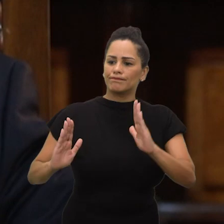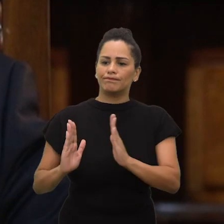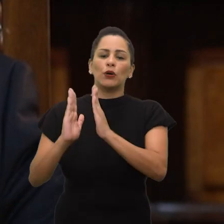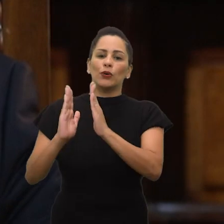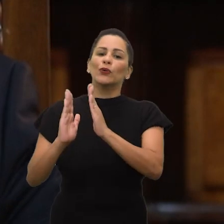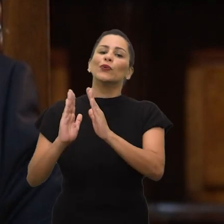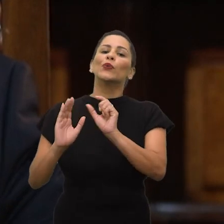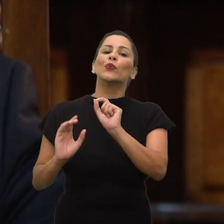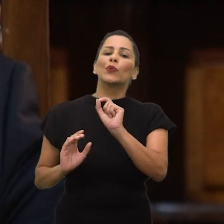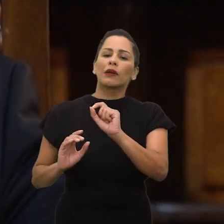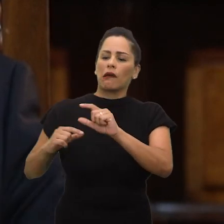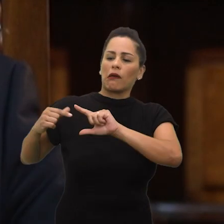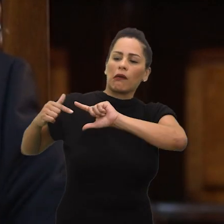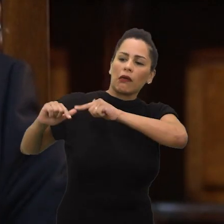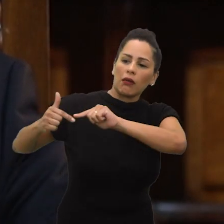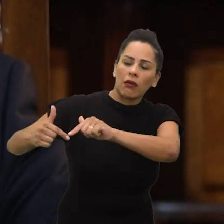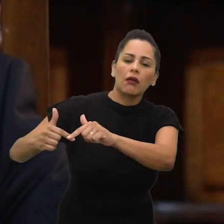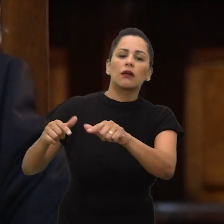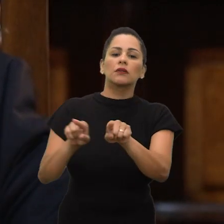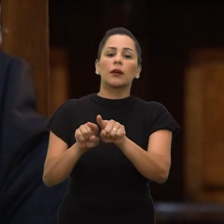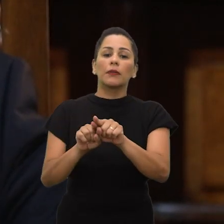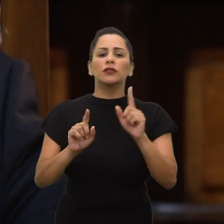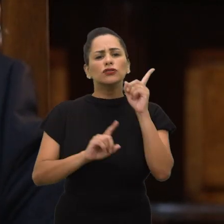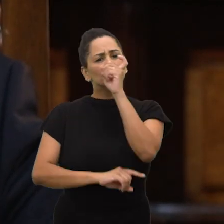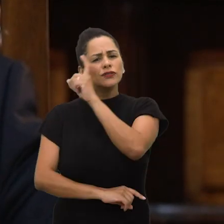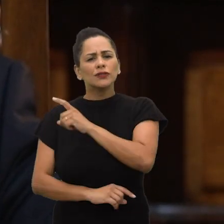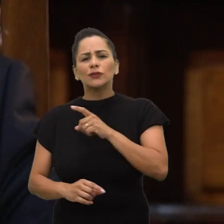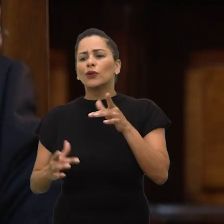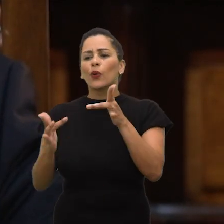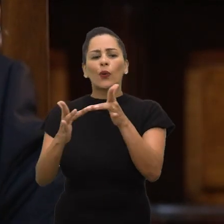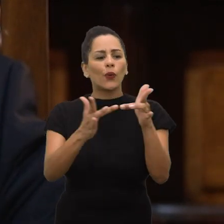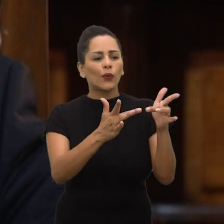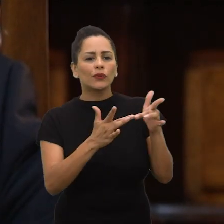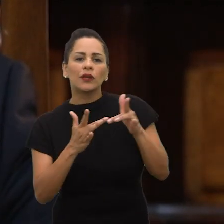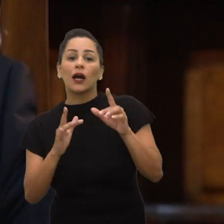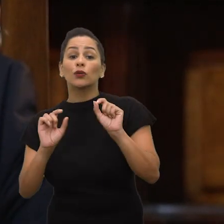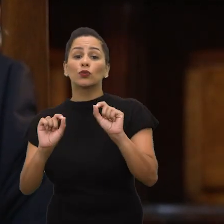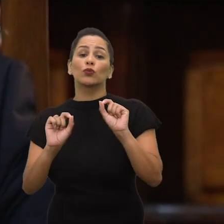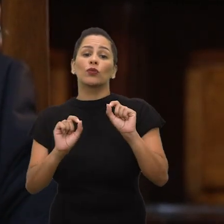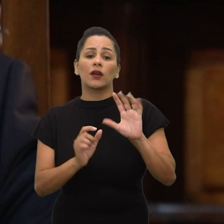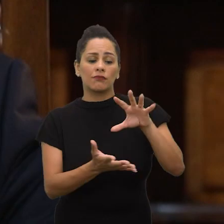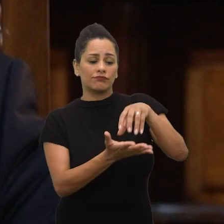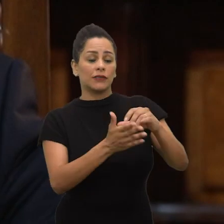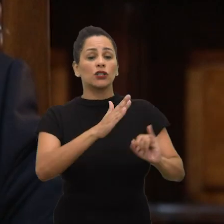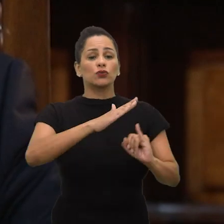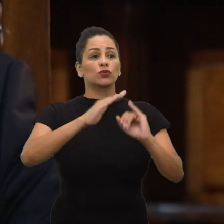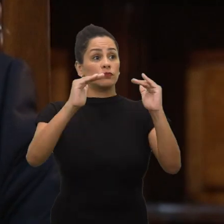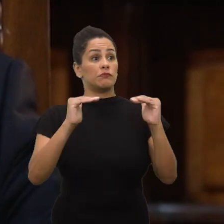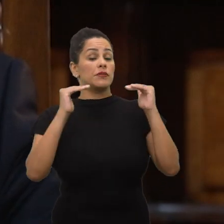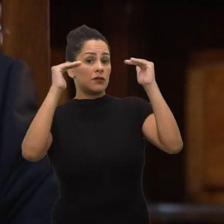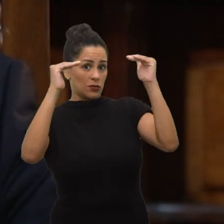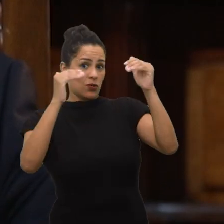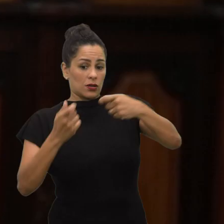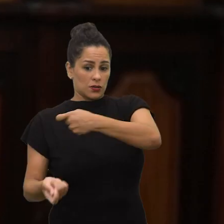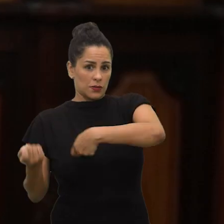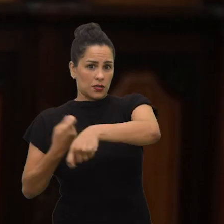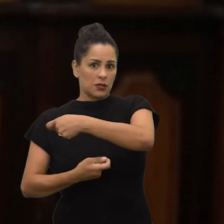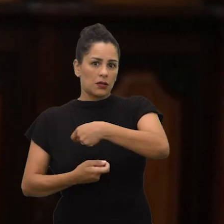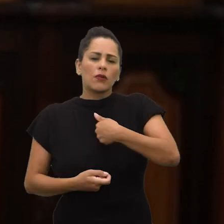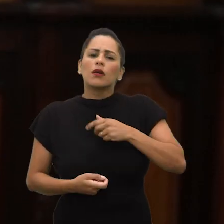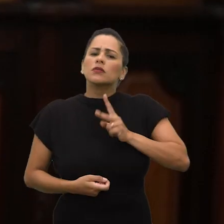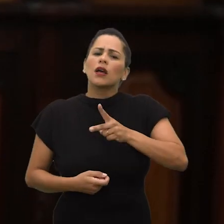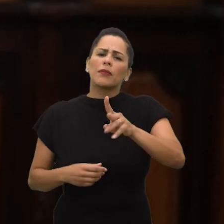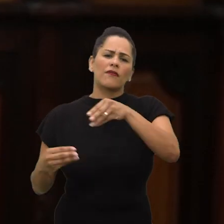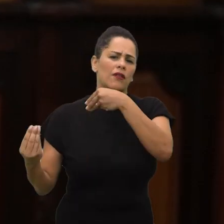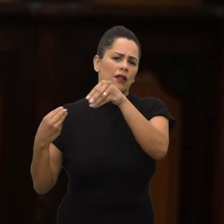conservadorismo né e as dificuldades de contato com os órgãos superiores da administração eu